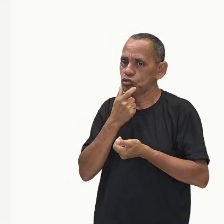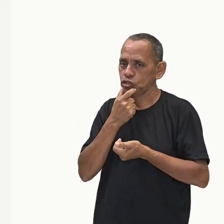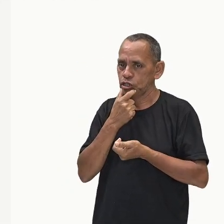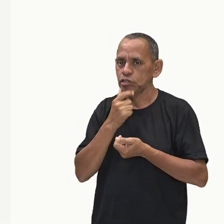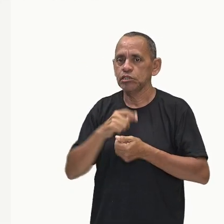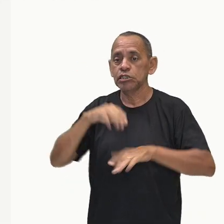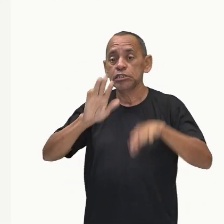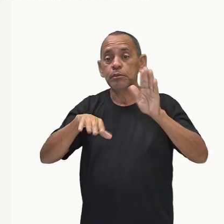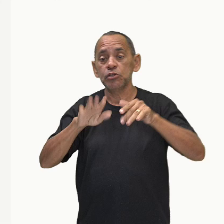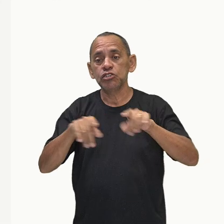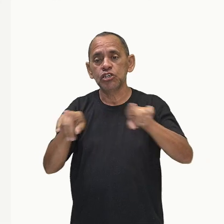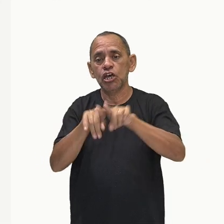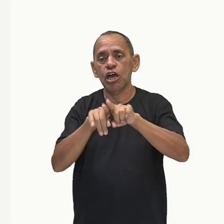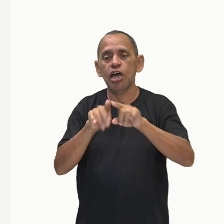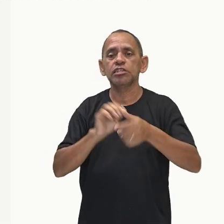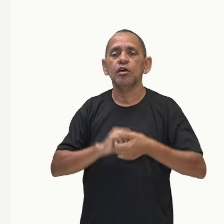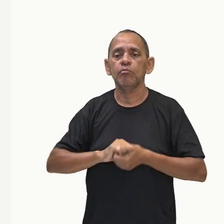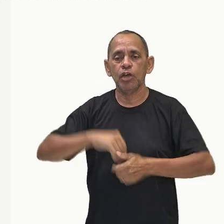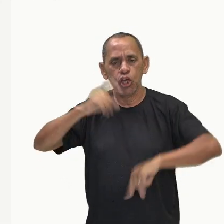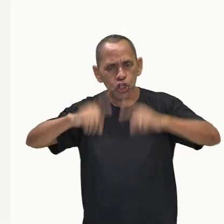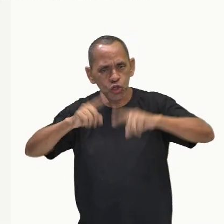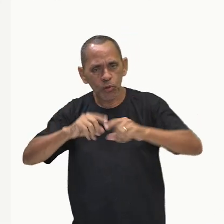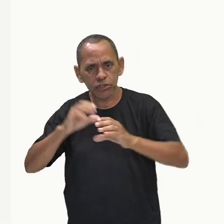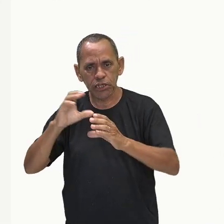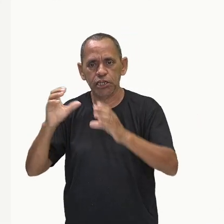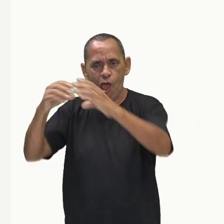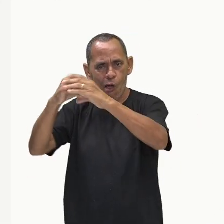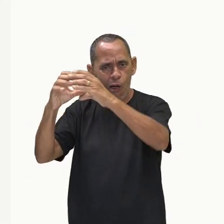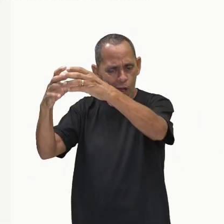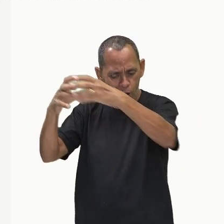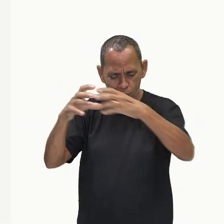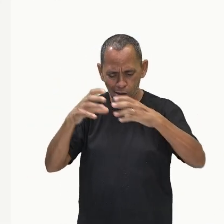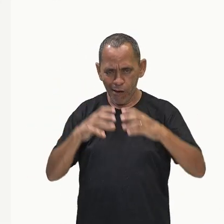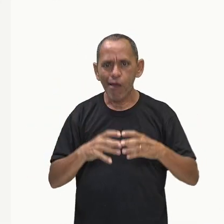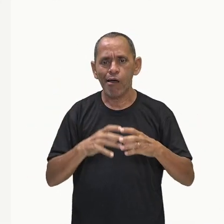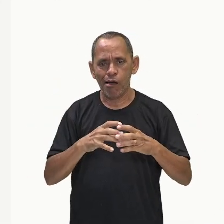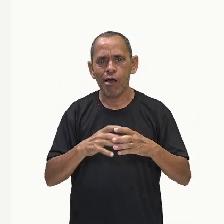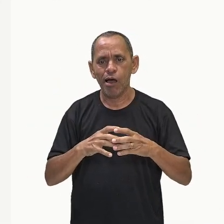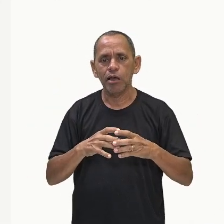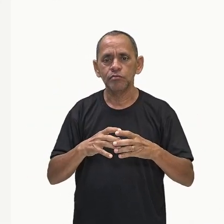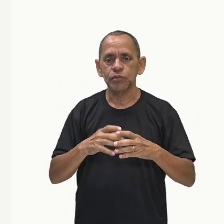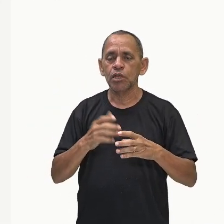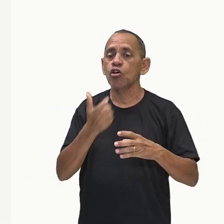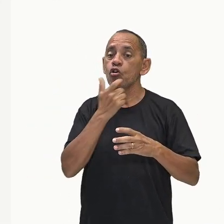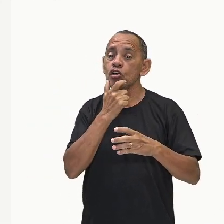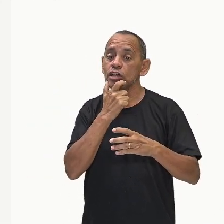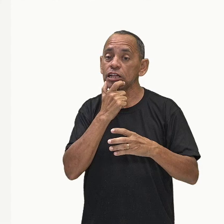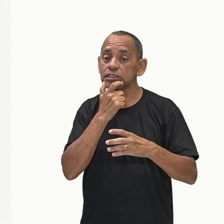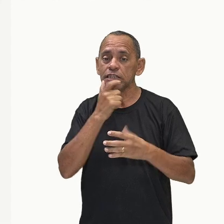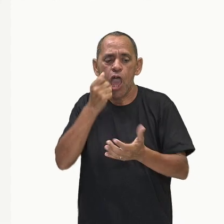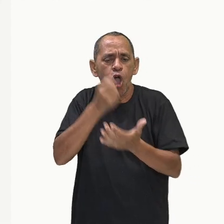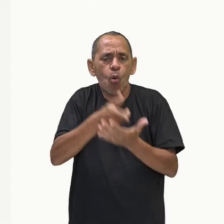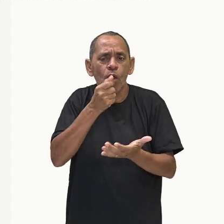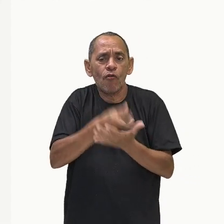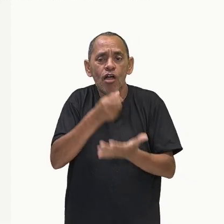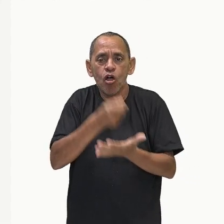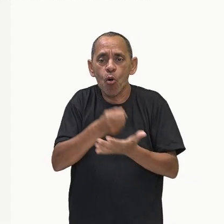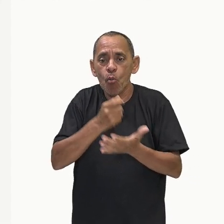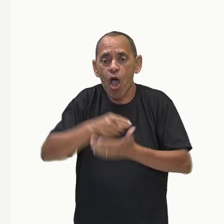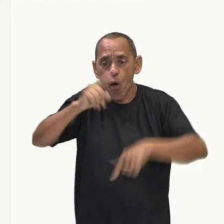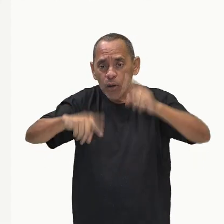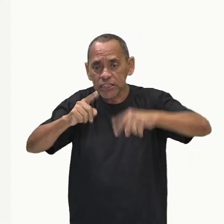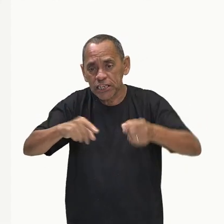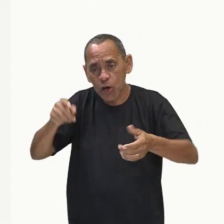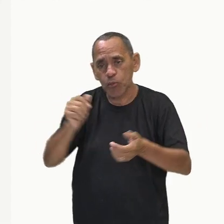do comercialmente, visto que a Inglaterra era a grande compradora do Brasil e o Brasil era o grande comprador da